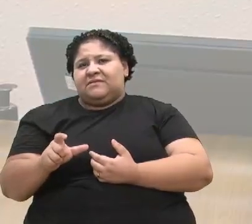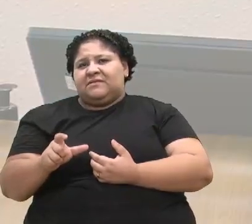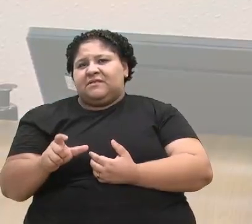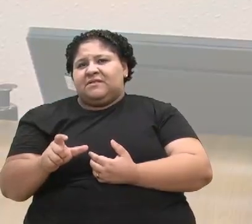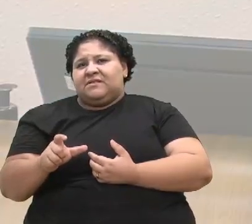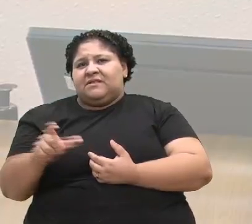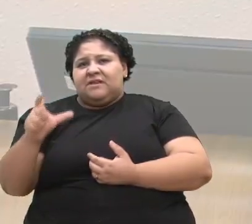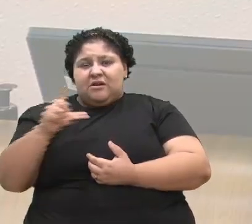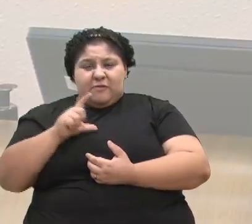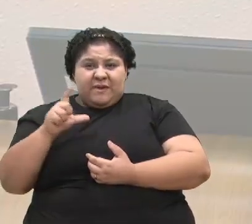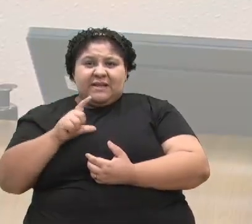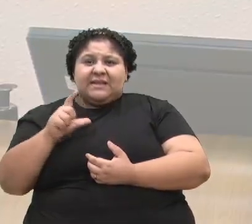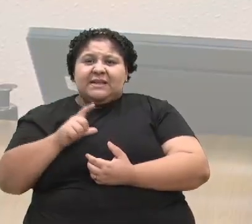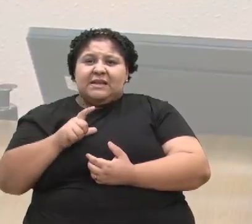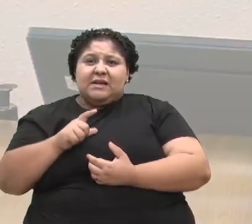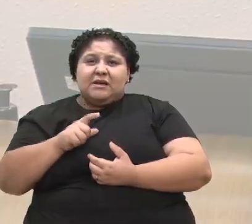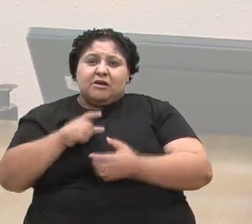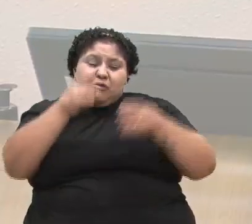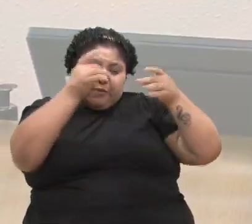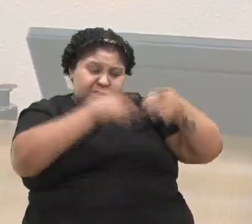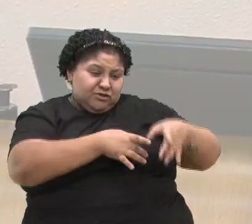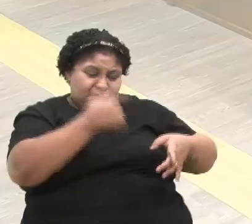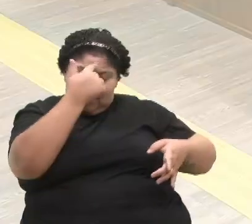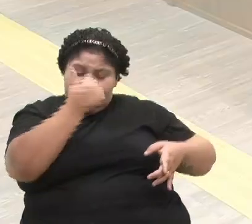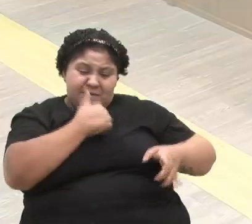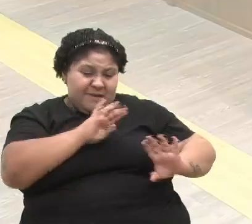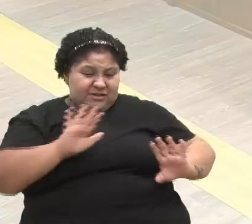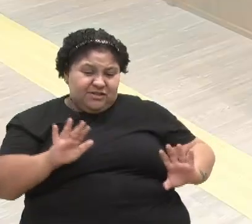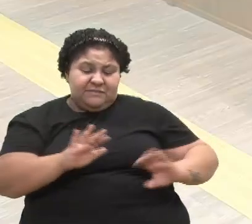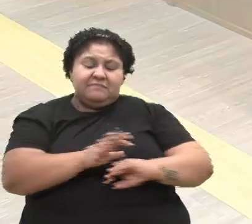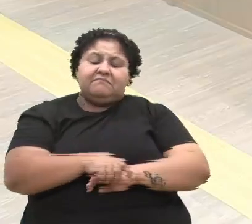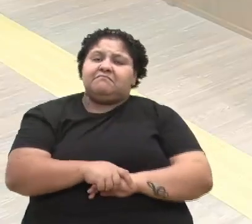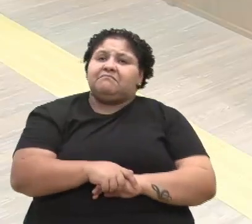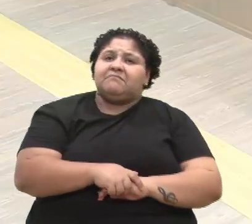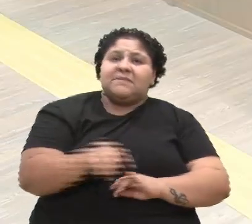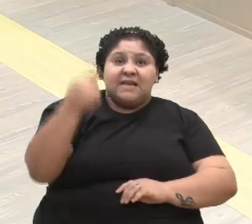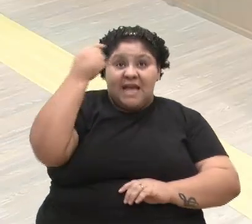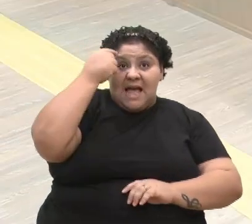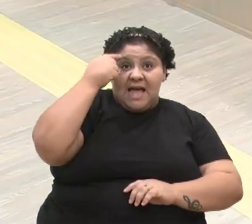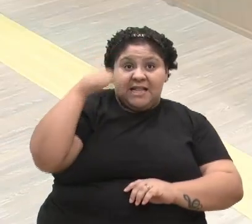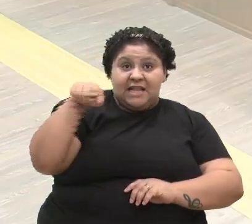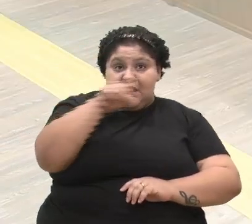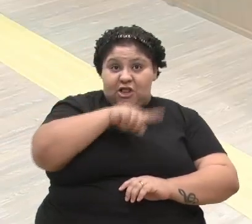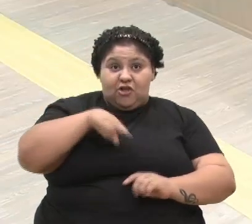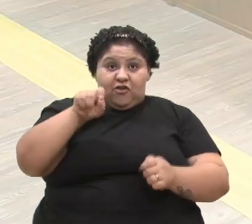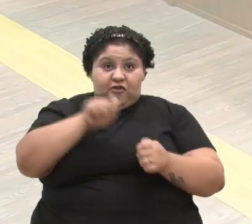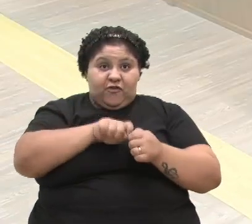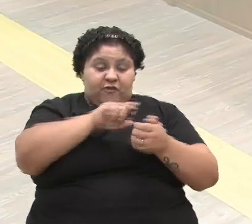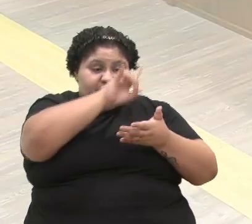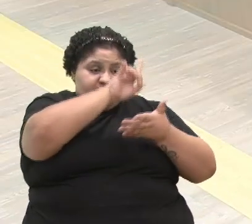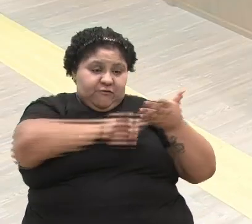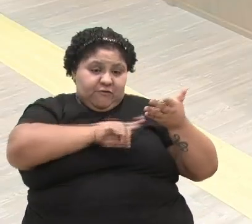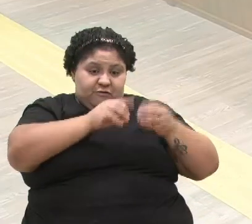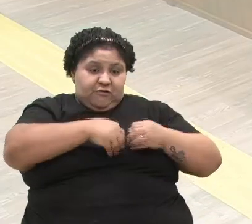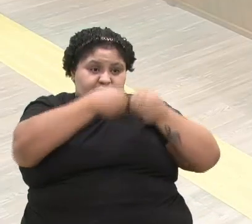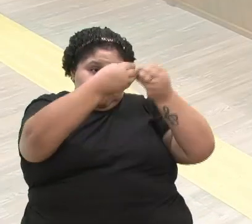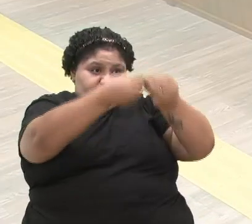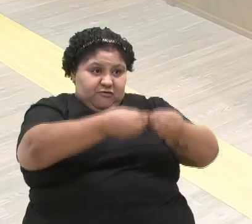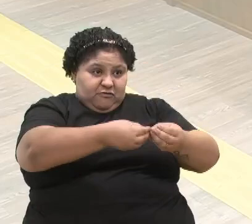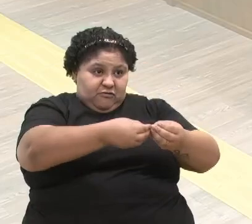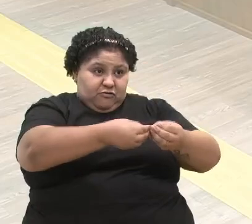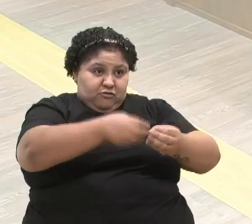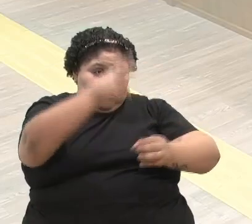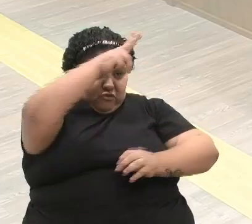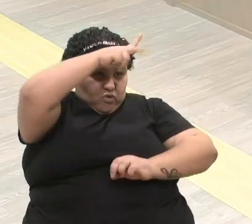para denegrir e não para ajudar. Obrigado, vereador. Exatamente, Bressan. E a ideia nossa é fazer um relatório para entregar para o gabinete do prefeito,